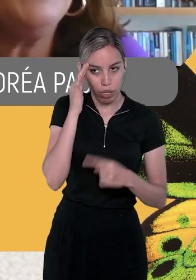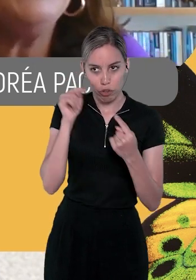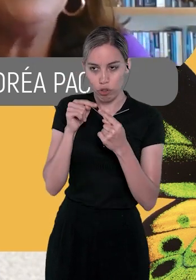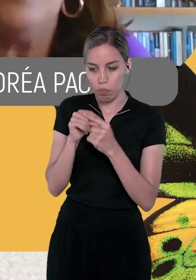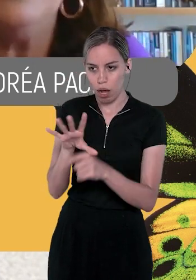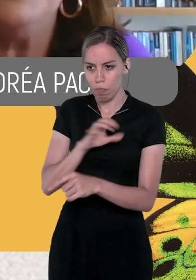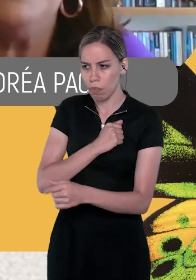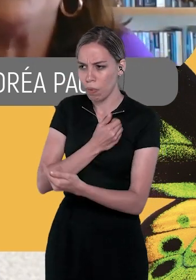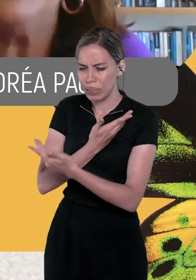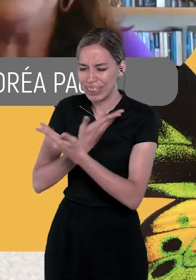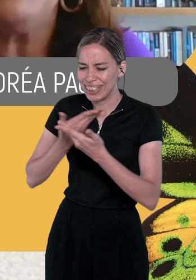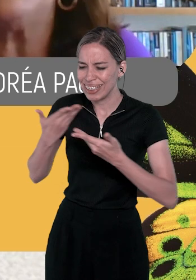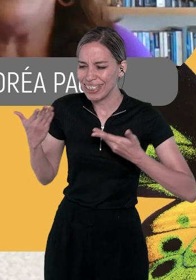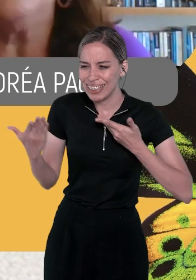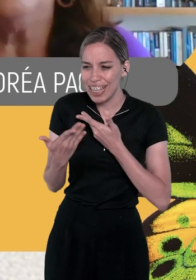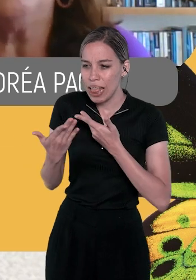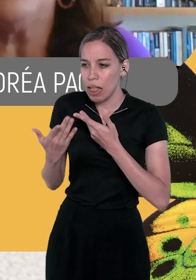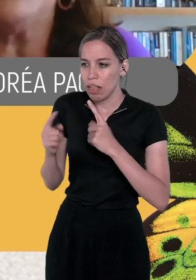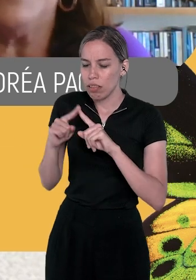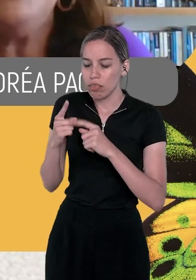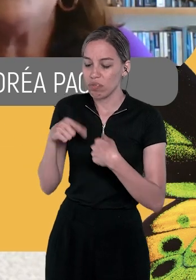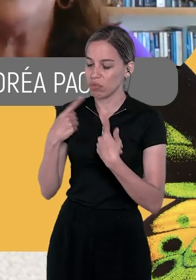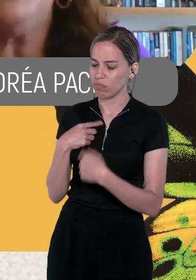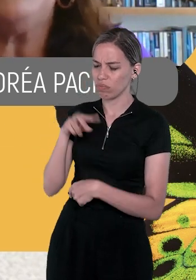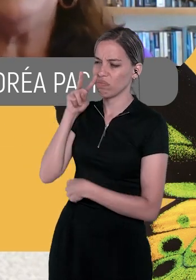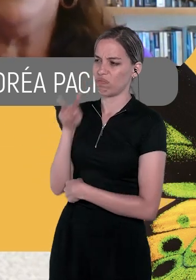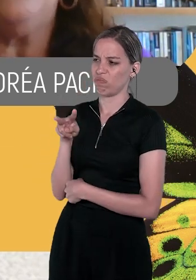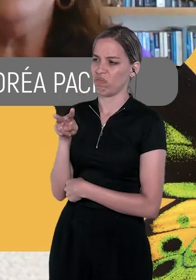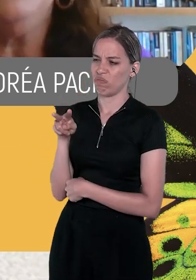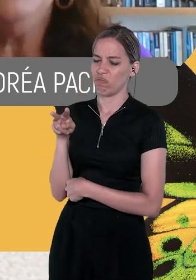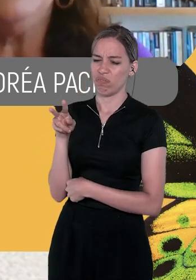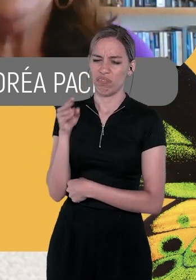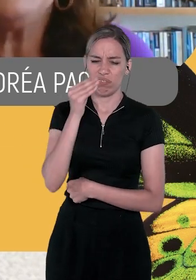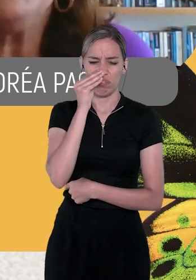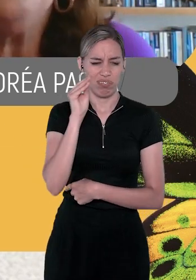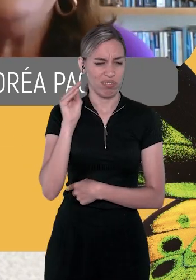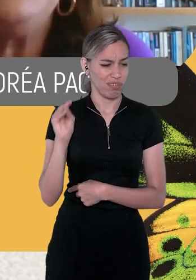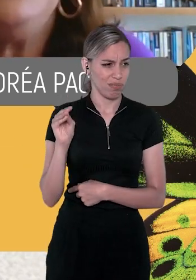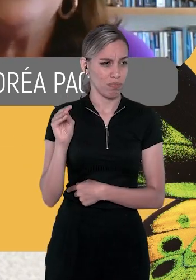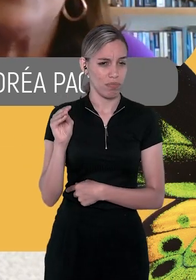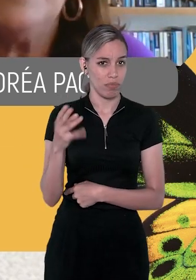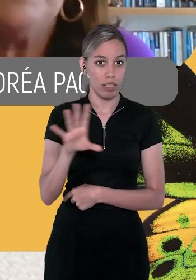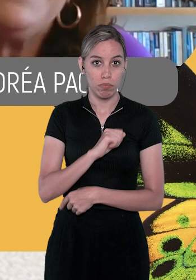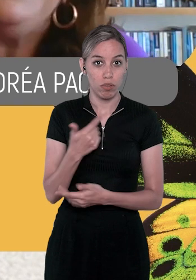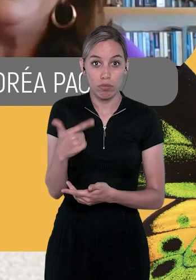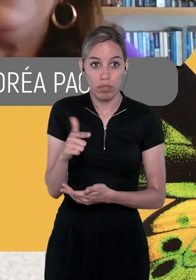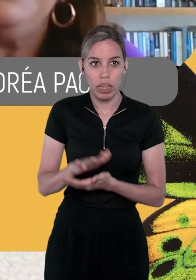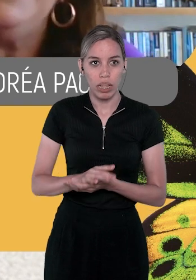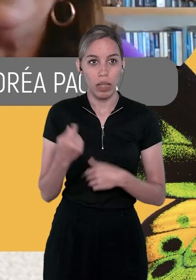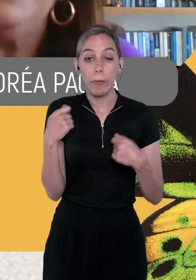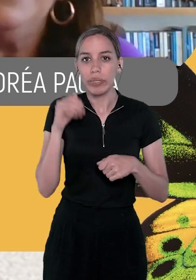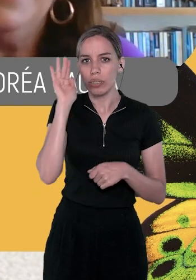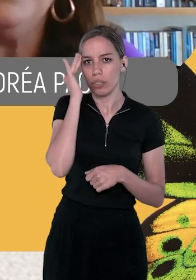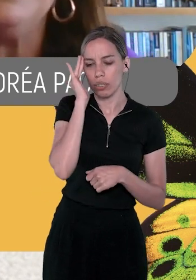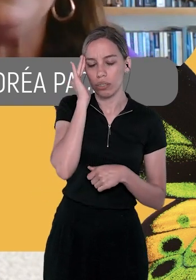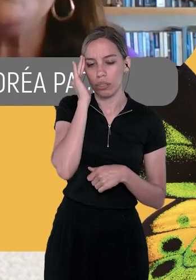de repente se olham e não sentem mais nada uma pela outra. Isso, para mim, é um material de ficção que eu preciso escrever para tentar